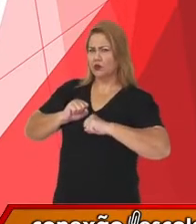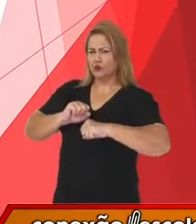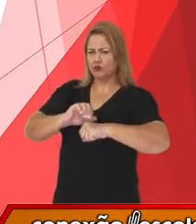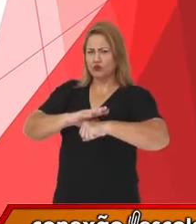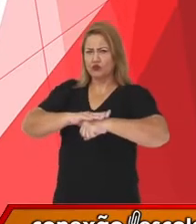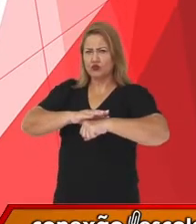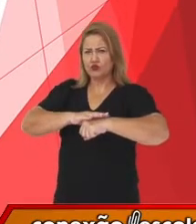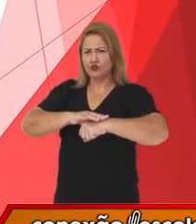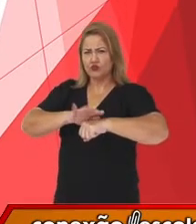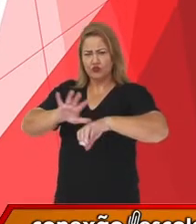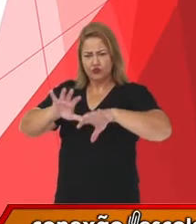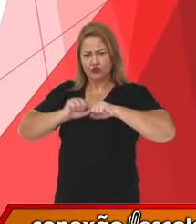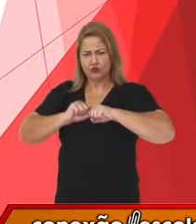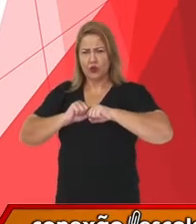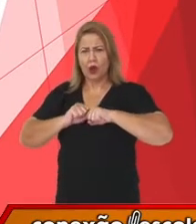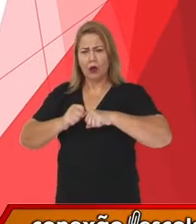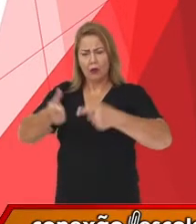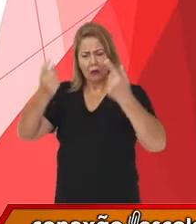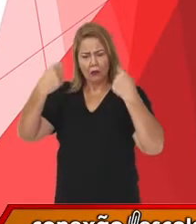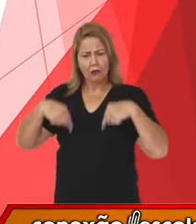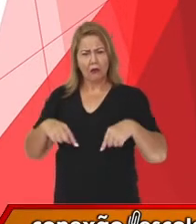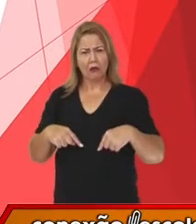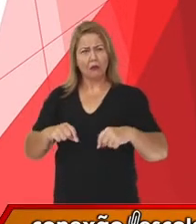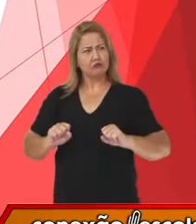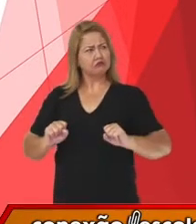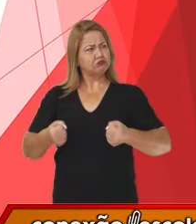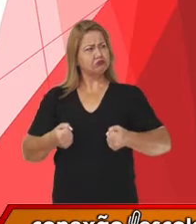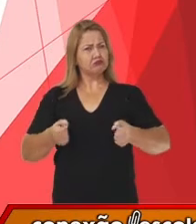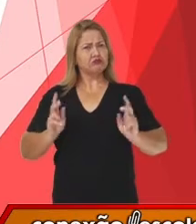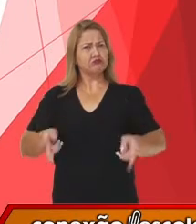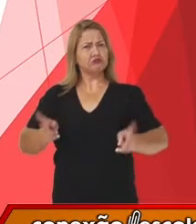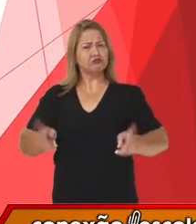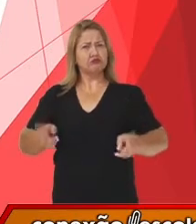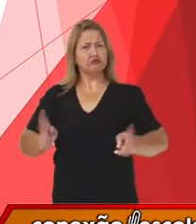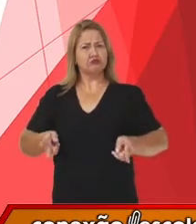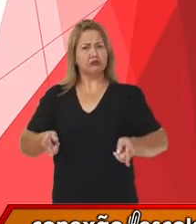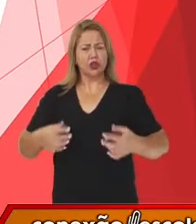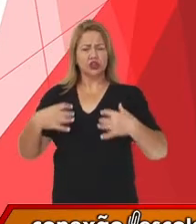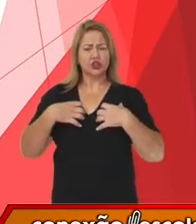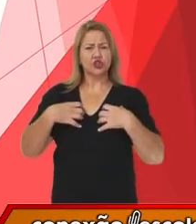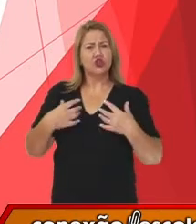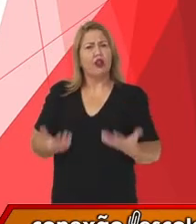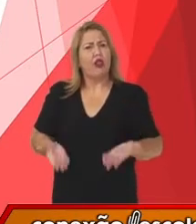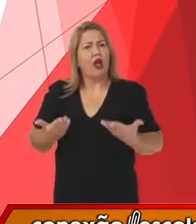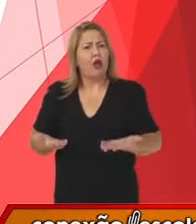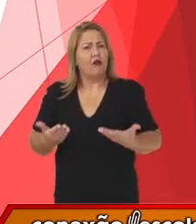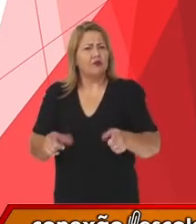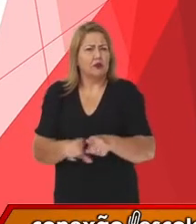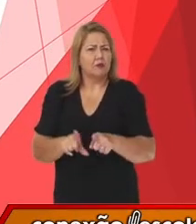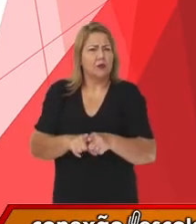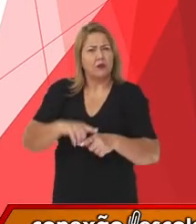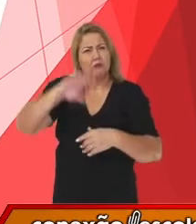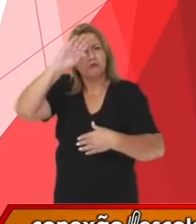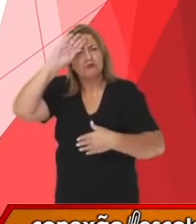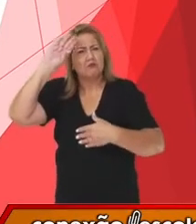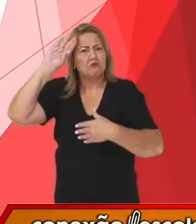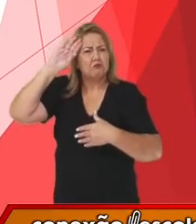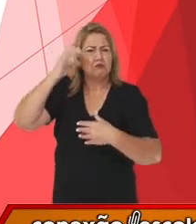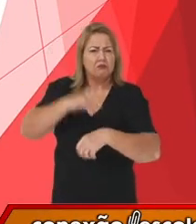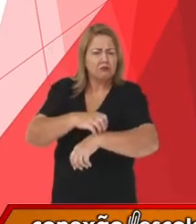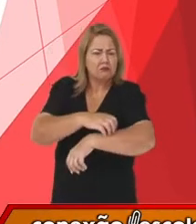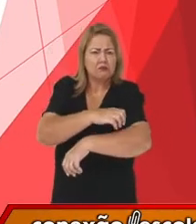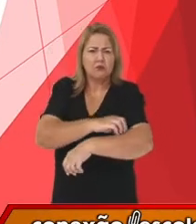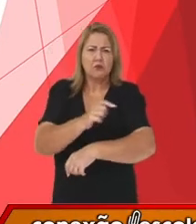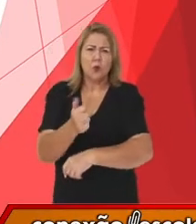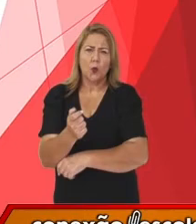não contaminação da pessoa, ou a contaminação com sintomas um pouco mais leves. Mais